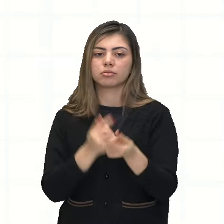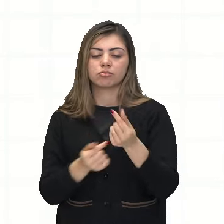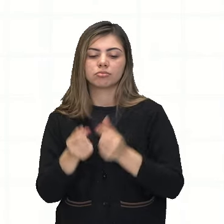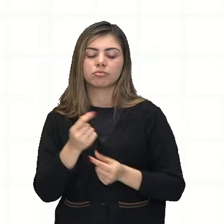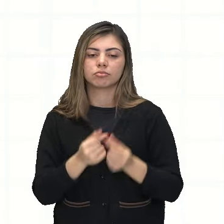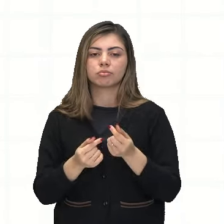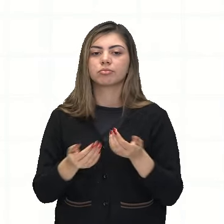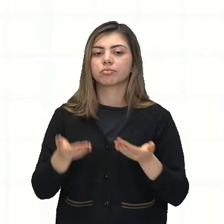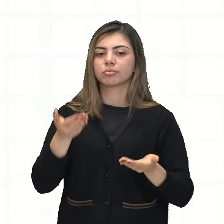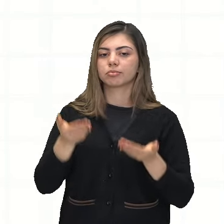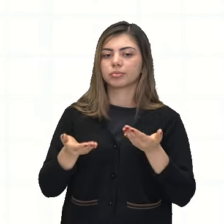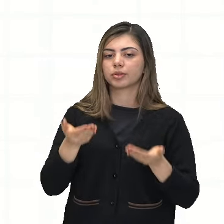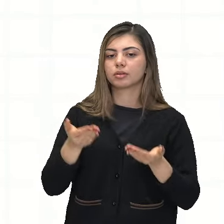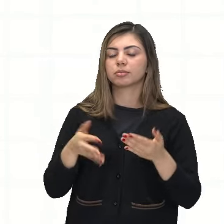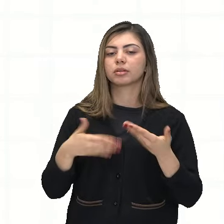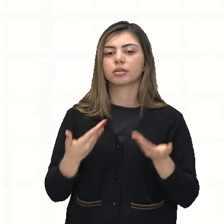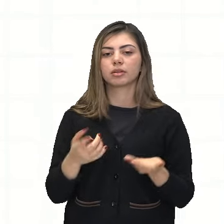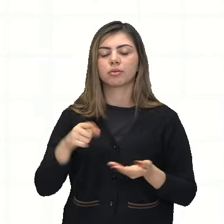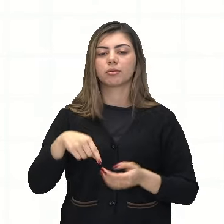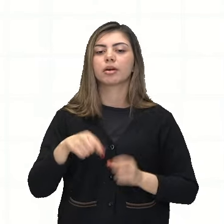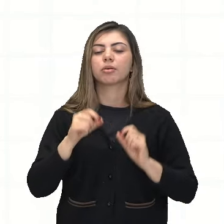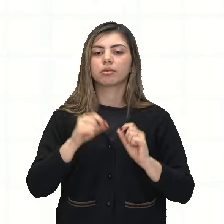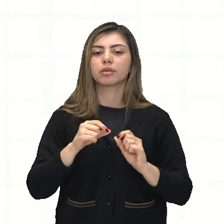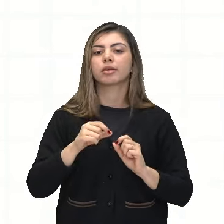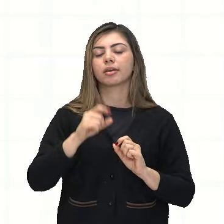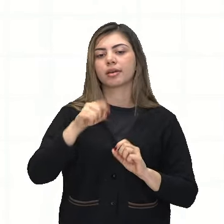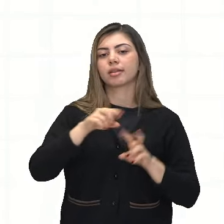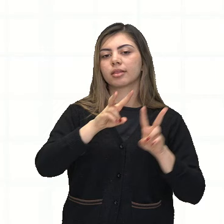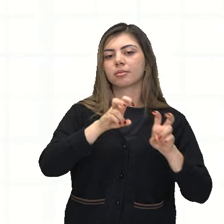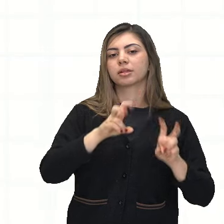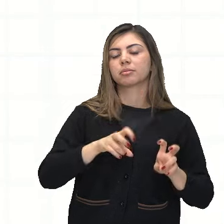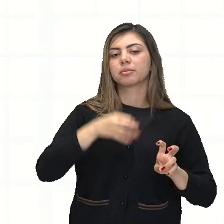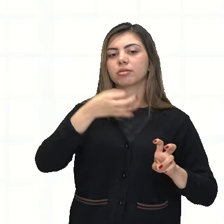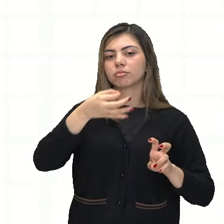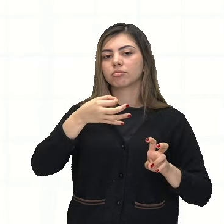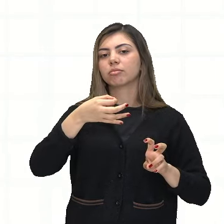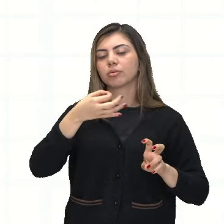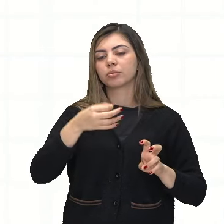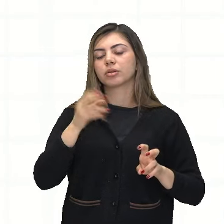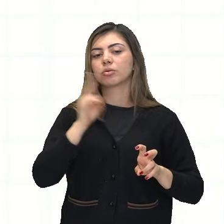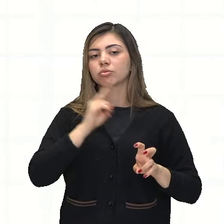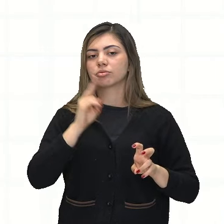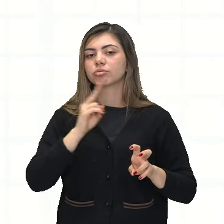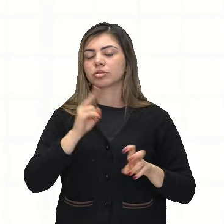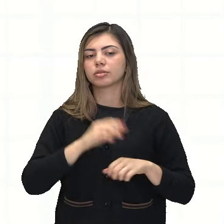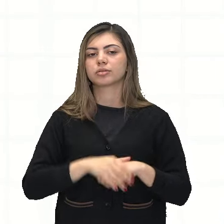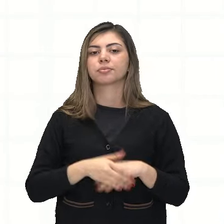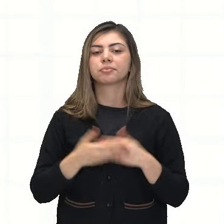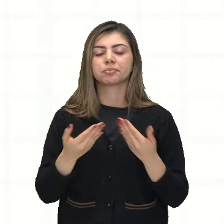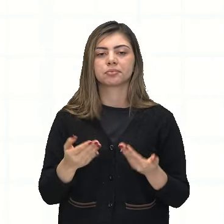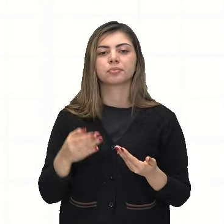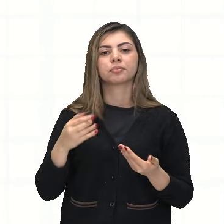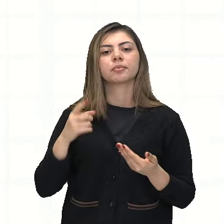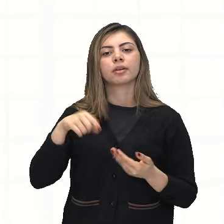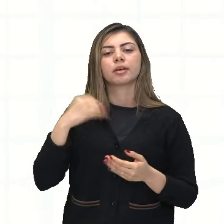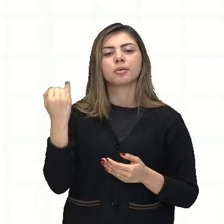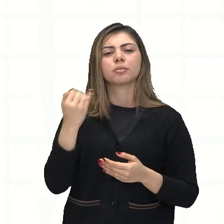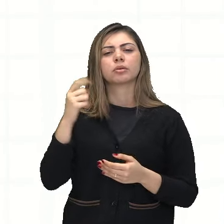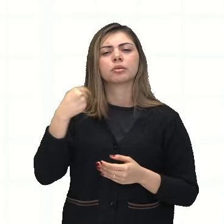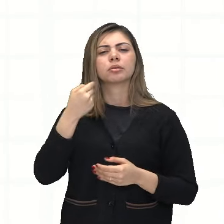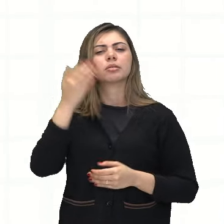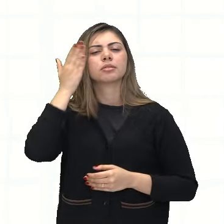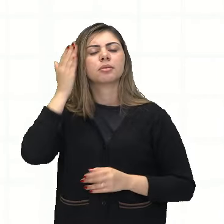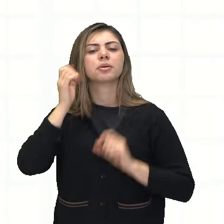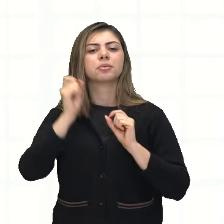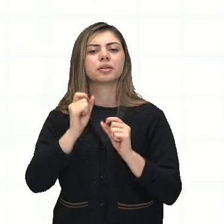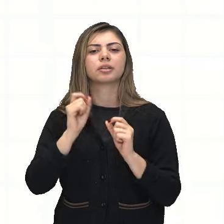equilibrado são essas pautas urgentes que eu estou trabalhando na Minha introdução Nesse contexto é essencial compreendermos a ância